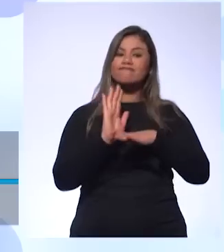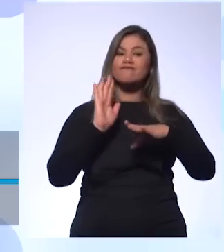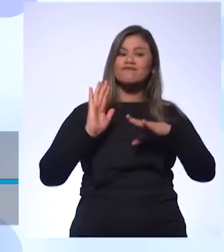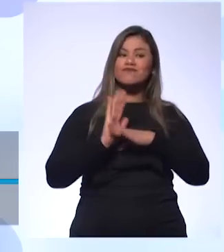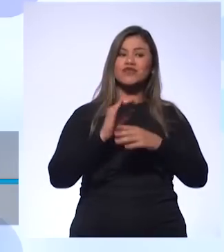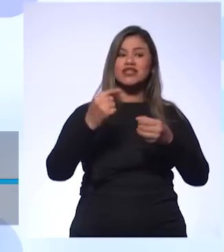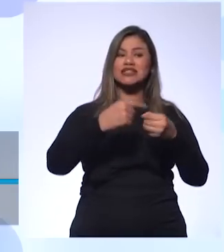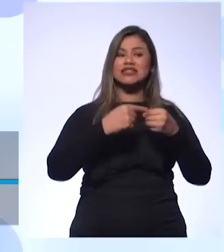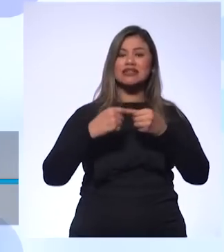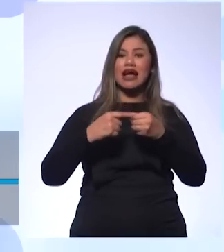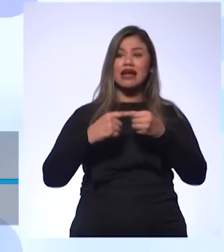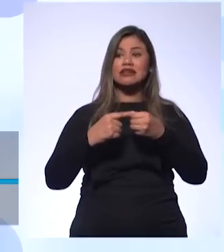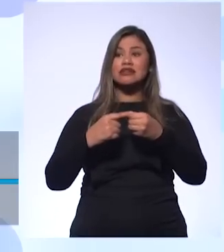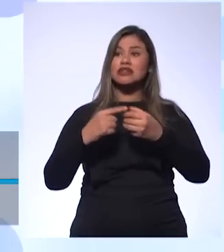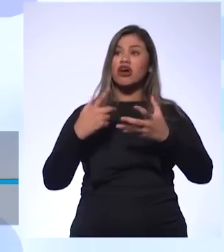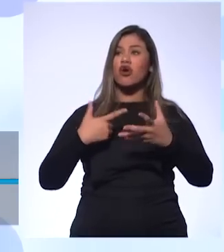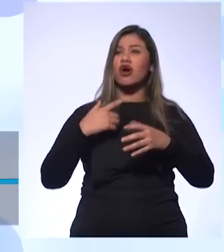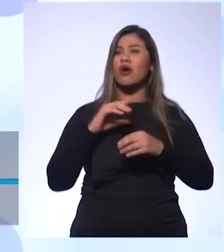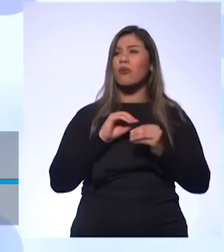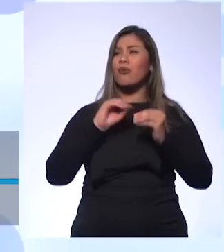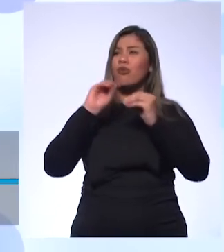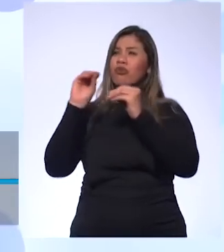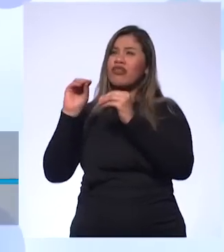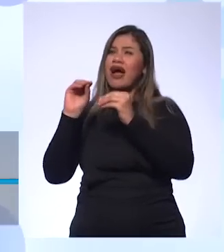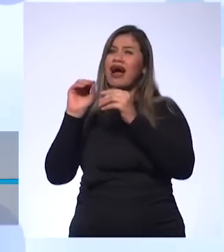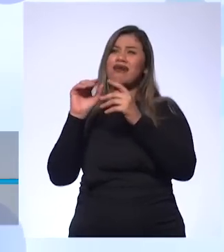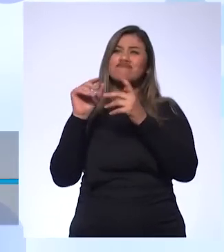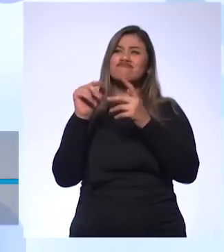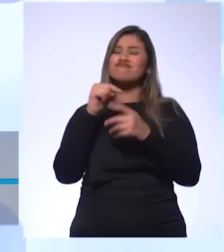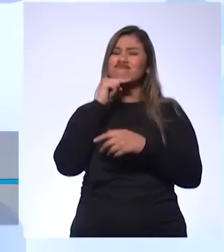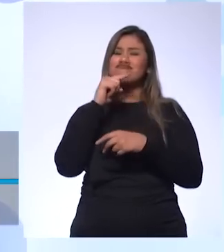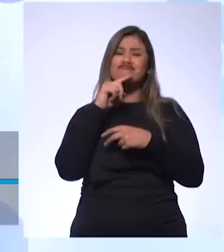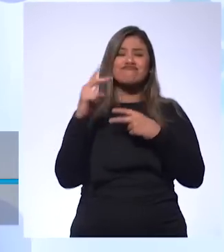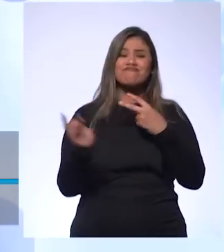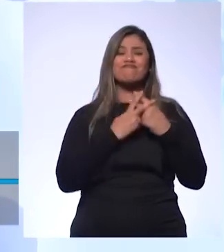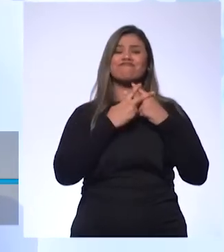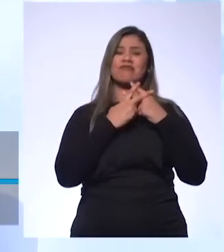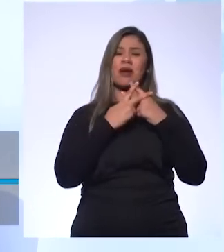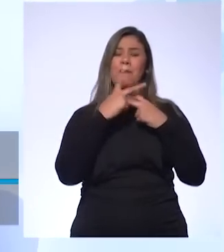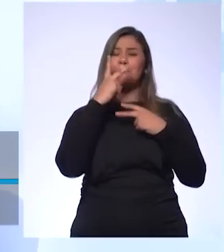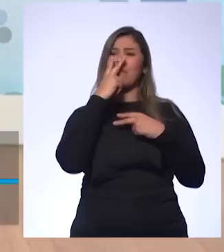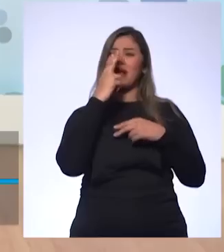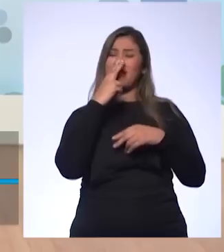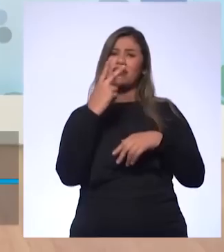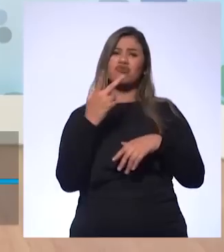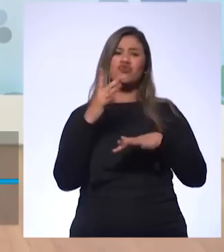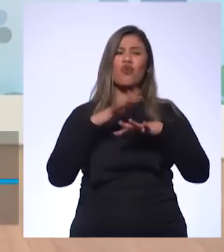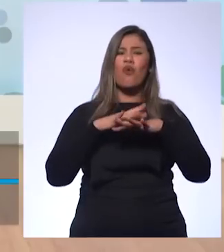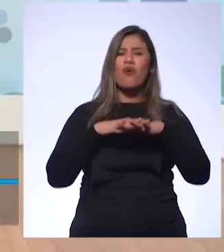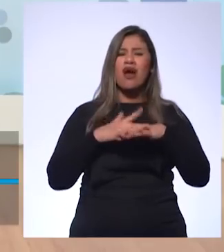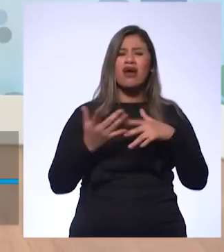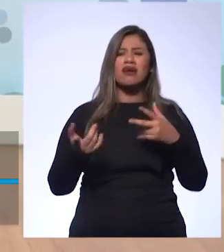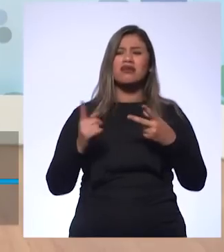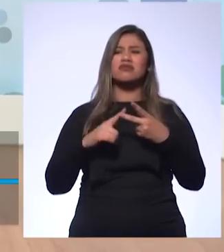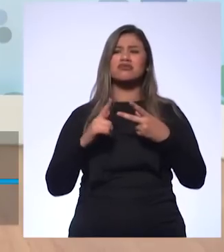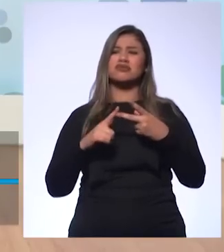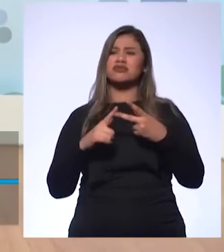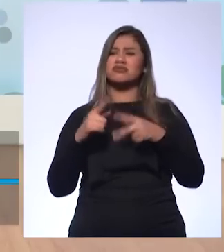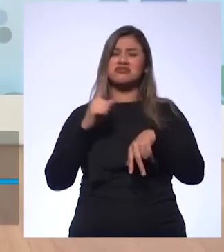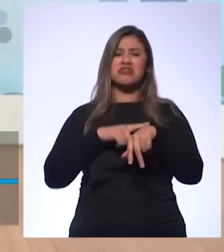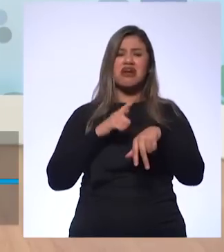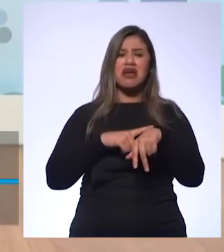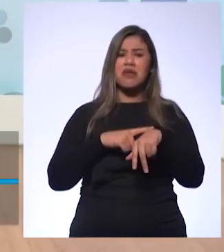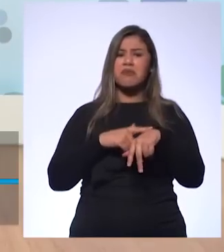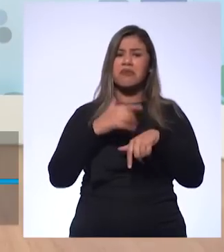consegue mais se libertar dela. Então, é onde a gente fica doente, é onde a gente aceita o tempo, a Uhum, imposição e uhum. tudo isso que